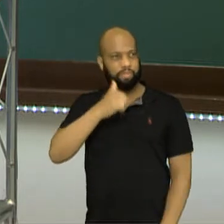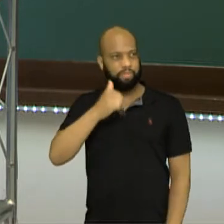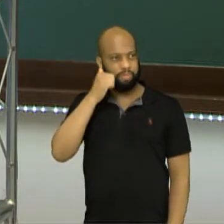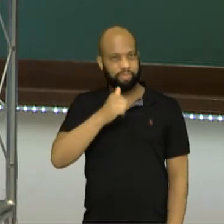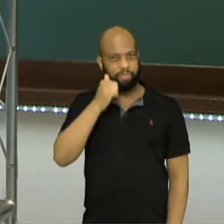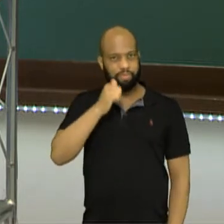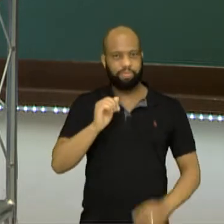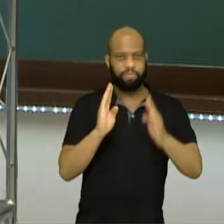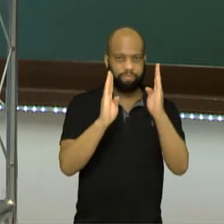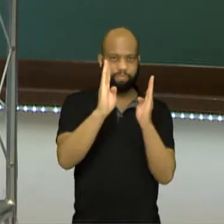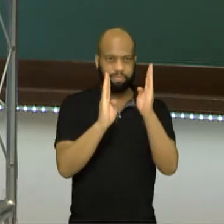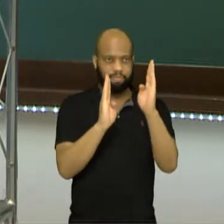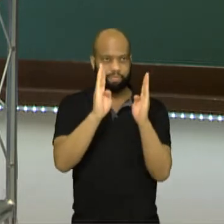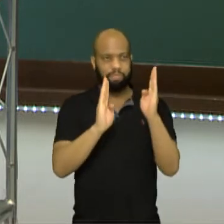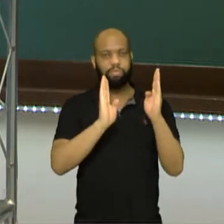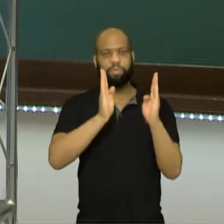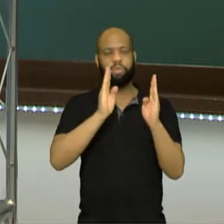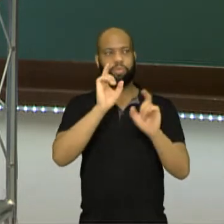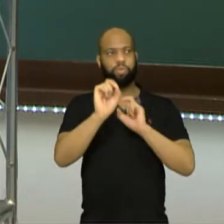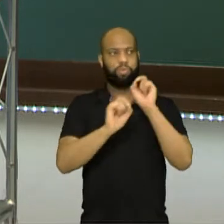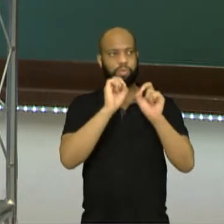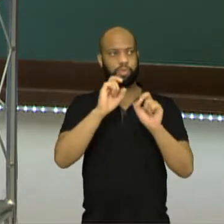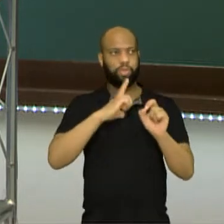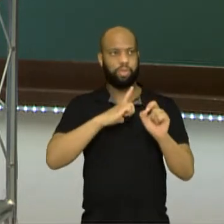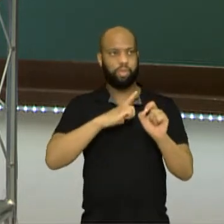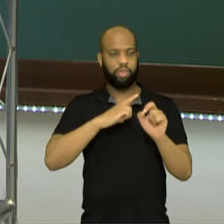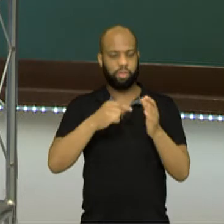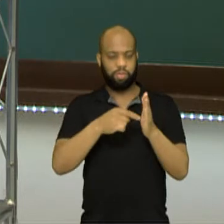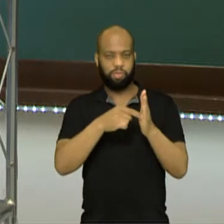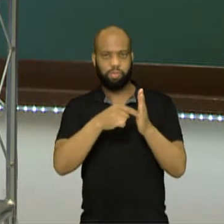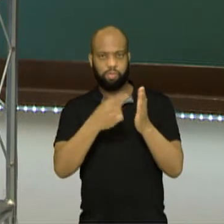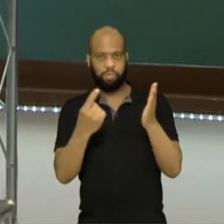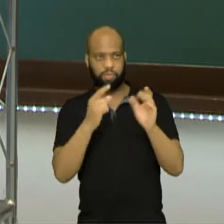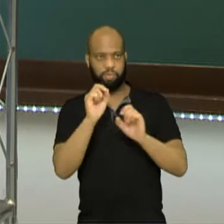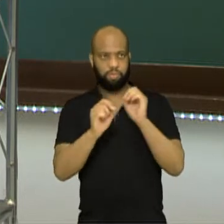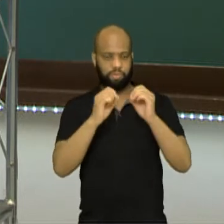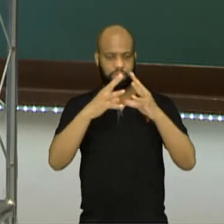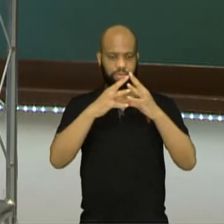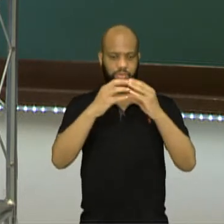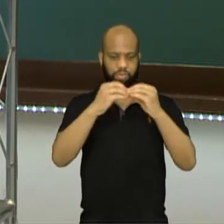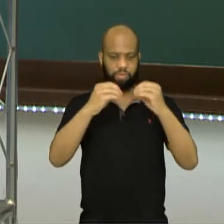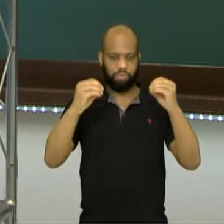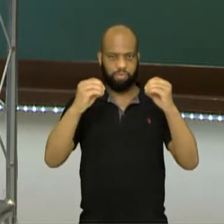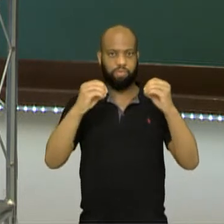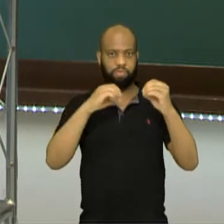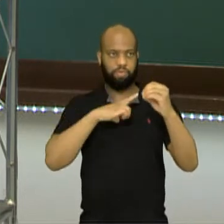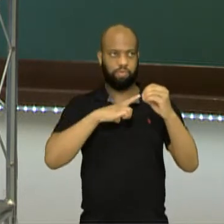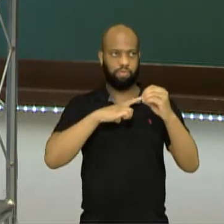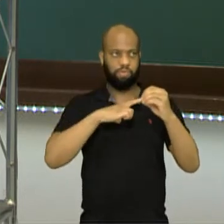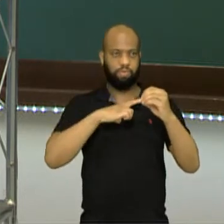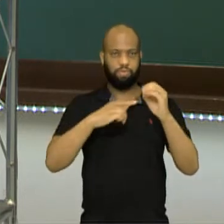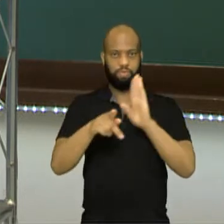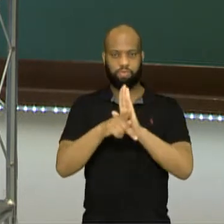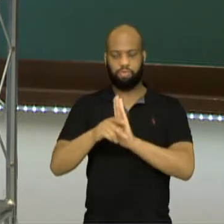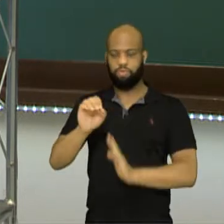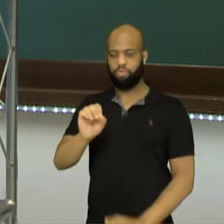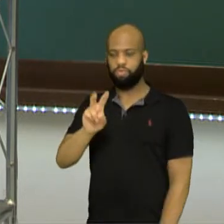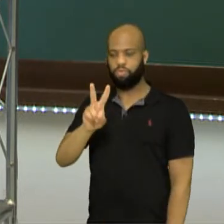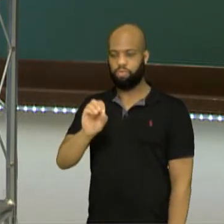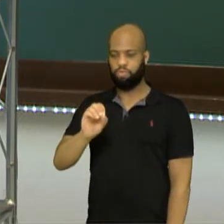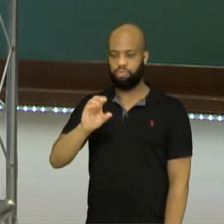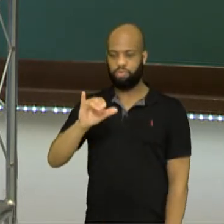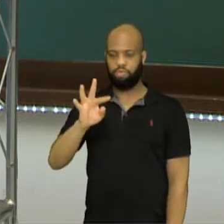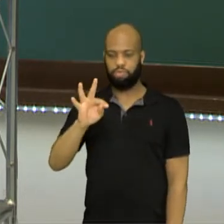ainda na fase intrauterina, ela já tem uma primeira divisão de meiose estacionada na formação desses ovócitos, gerando os